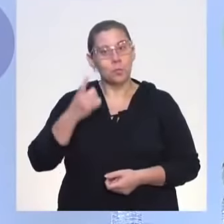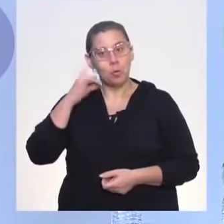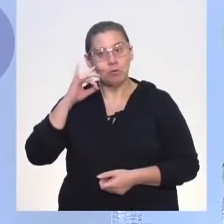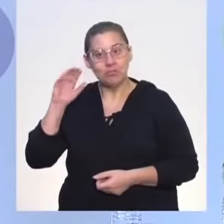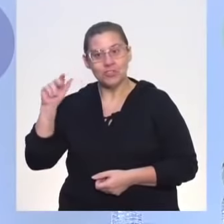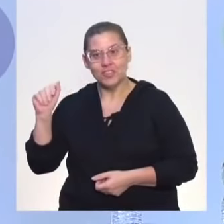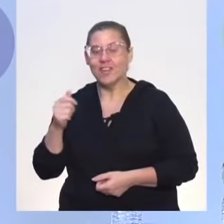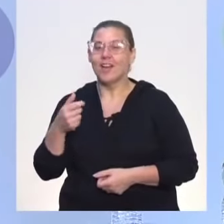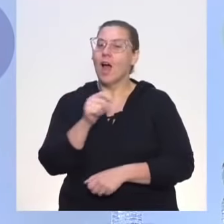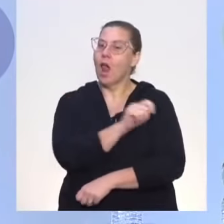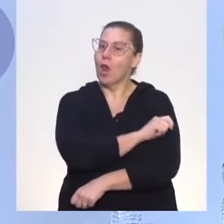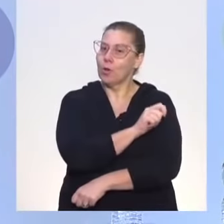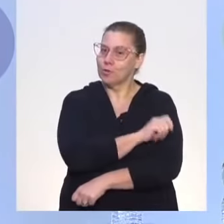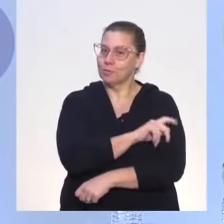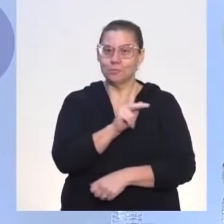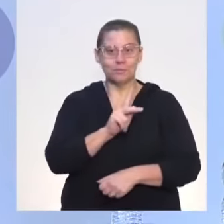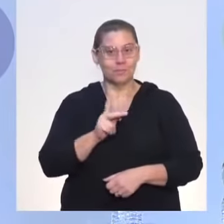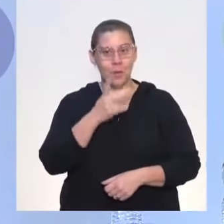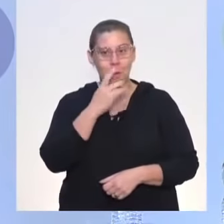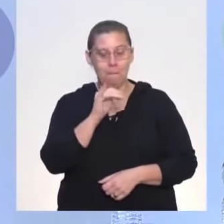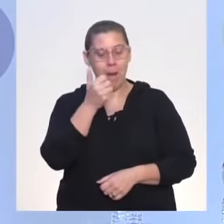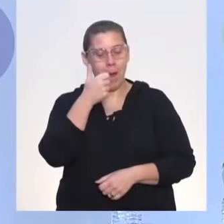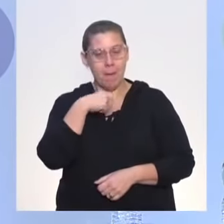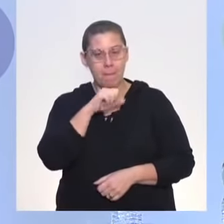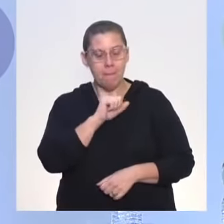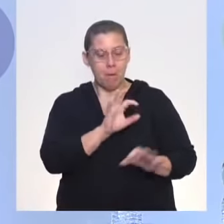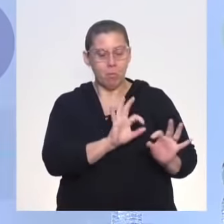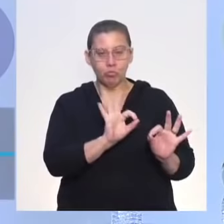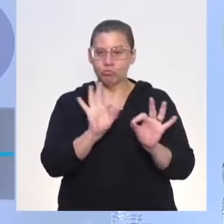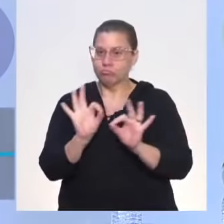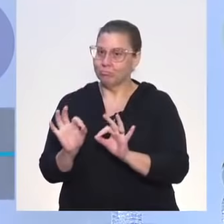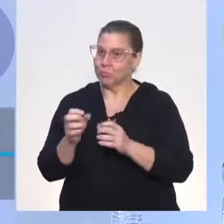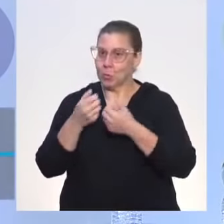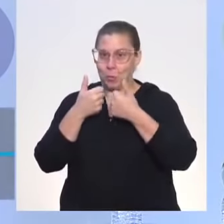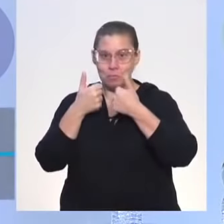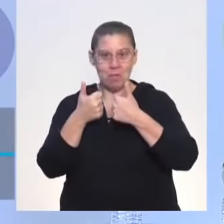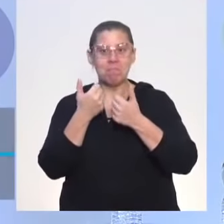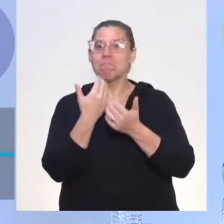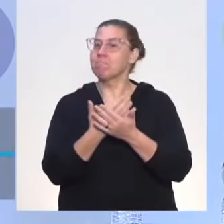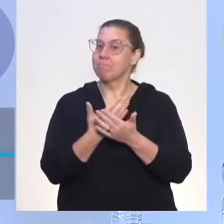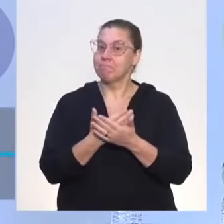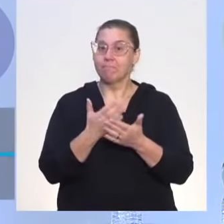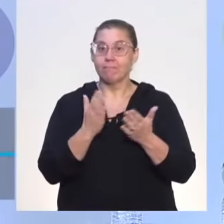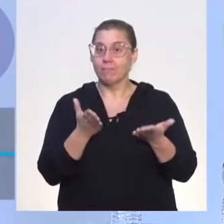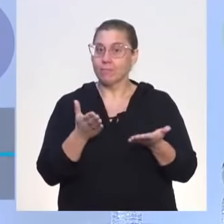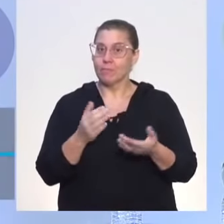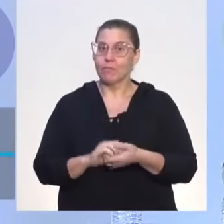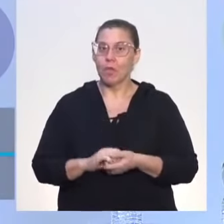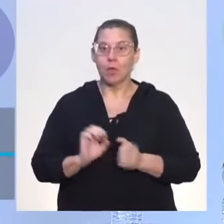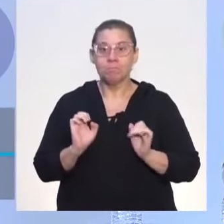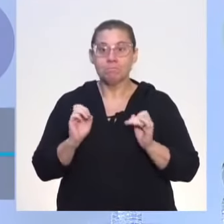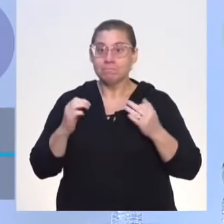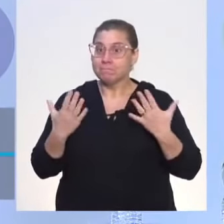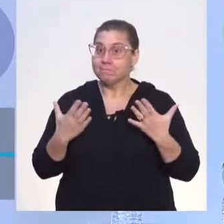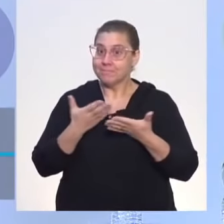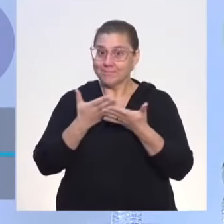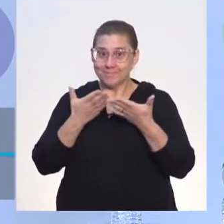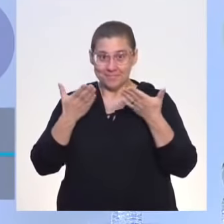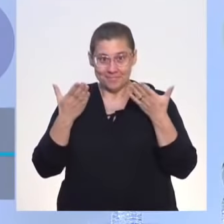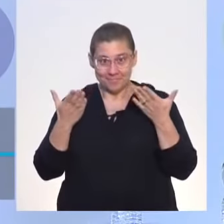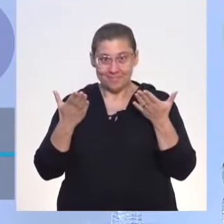Bom dia, alunos, professores, pais que nos acompanham, tudo bem? Nossa aula de hoje é uma grande surpresa para vocês,